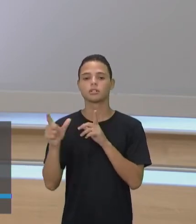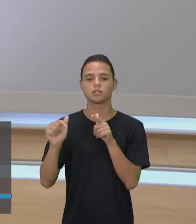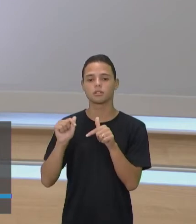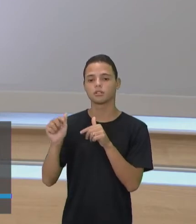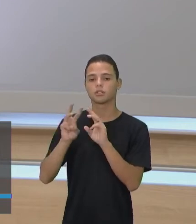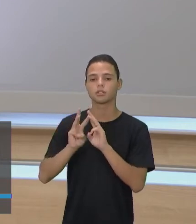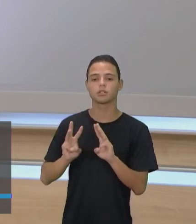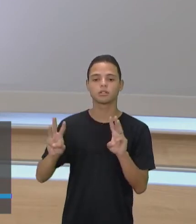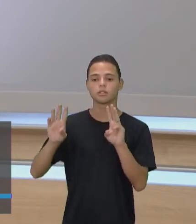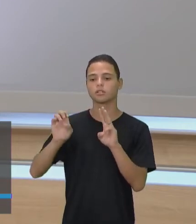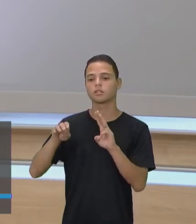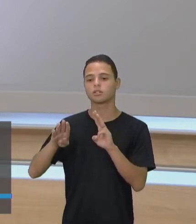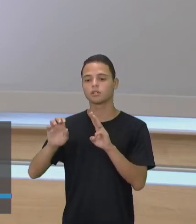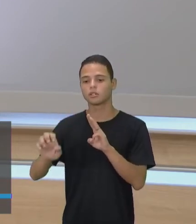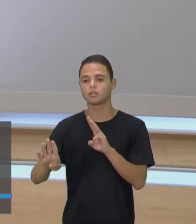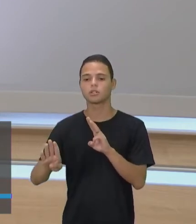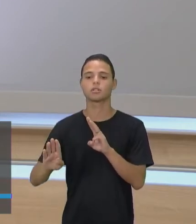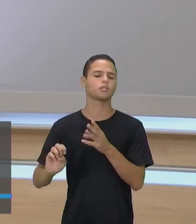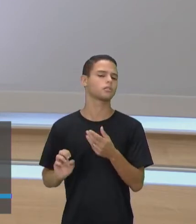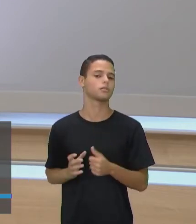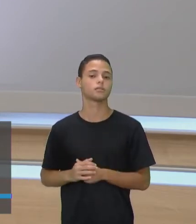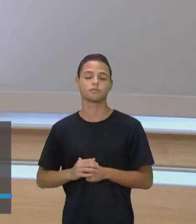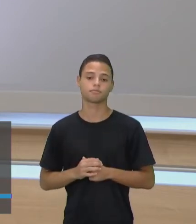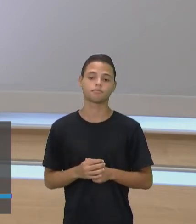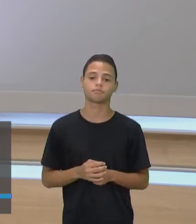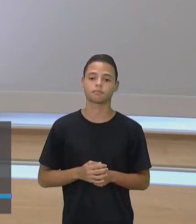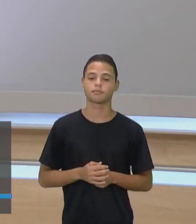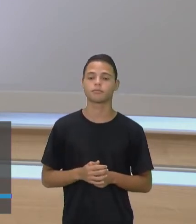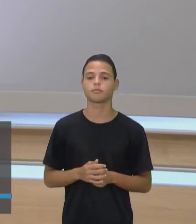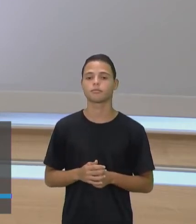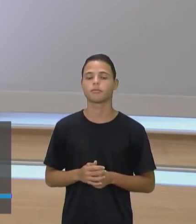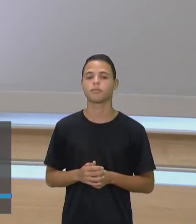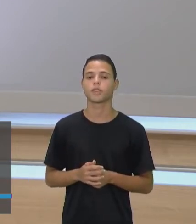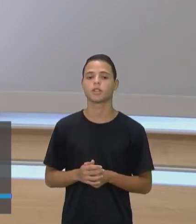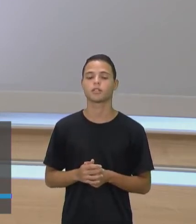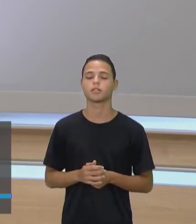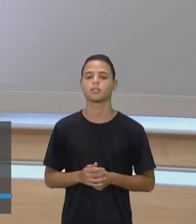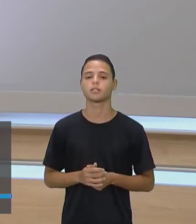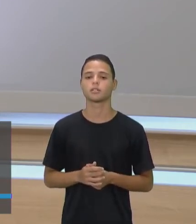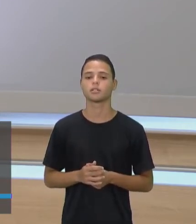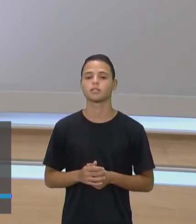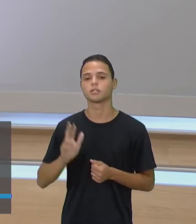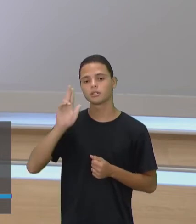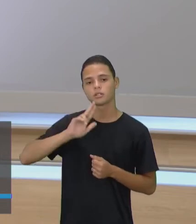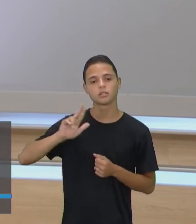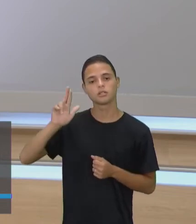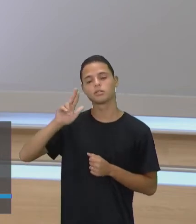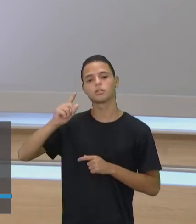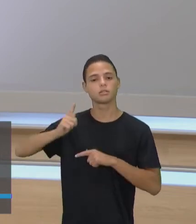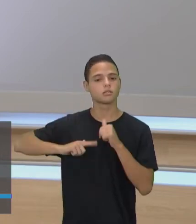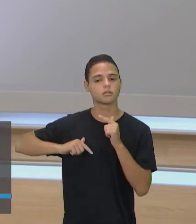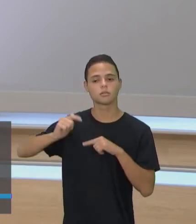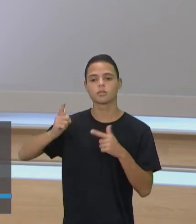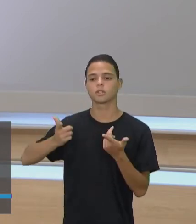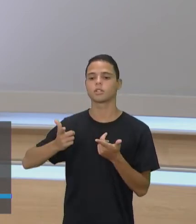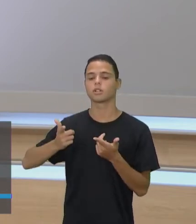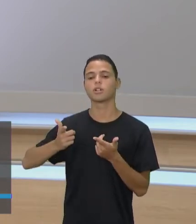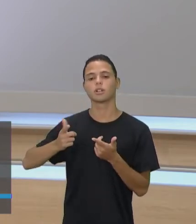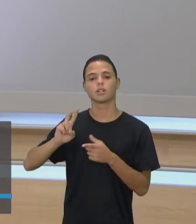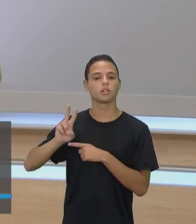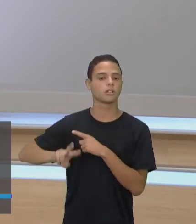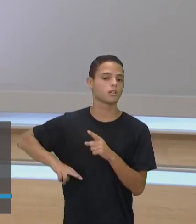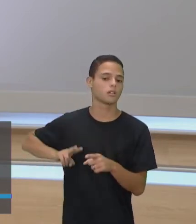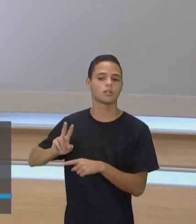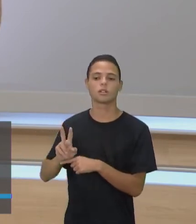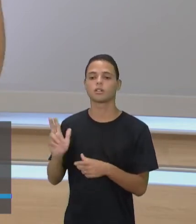que trabalham ali com slow fashion, que trabalham com produtos que são sem crueldade animal, que